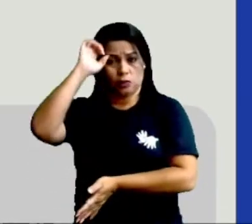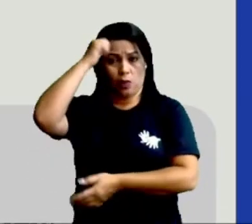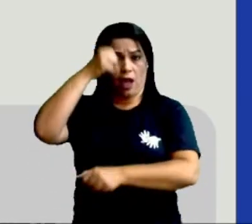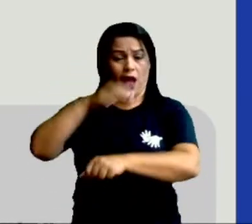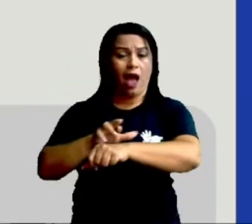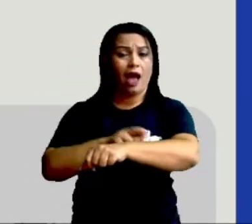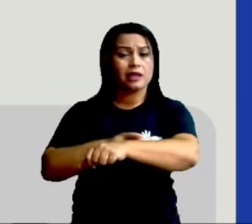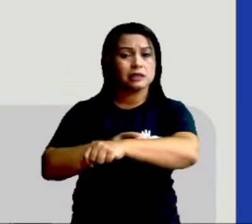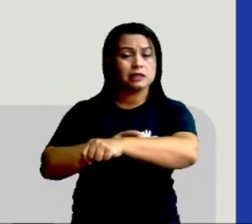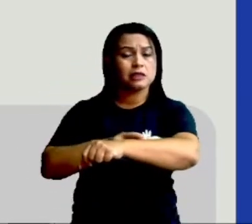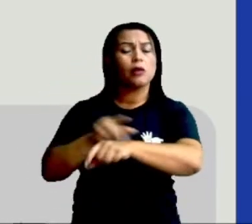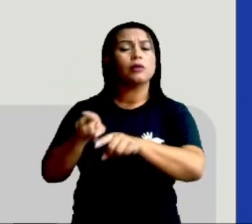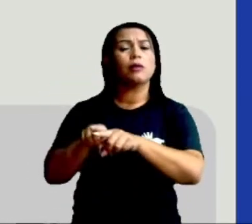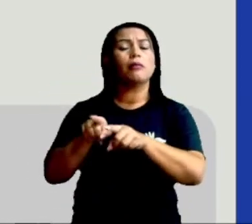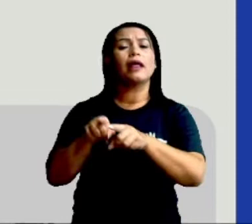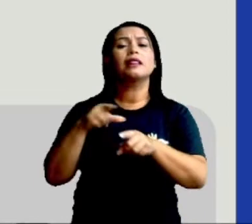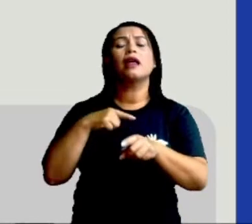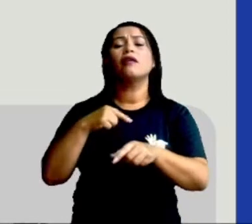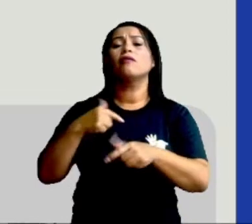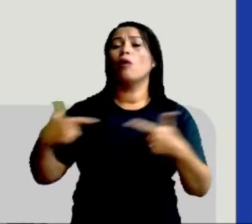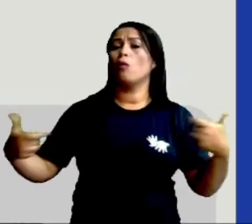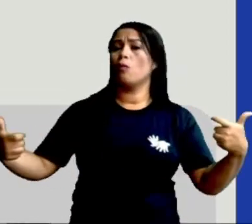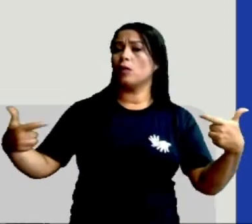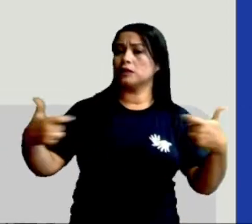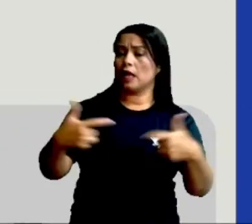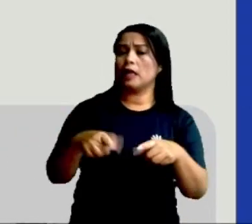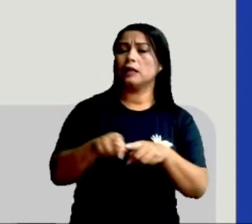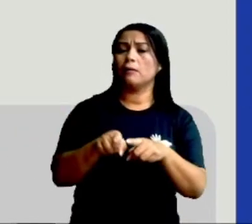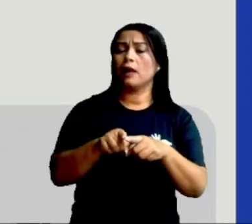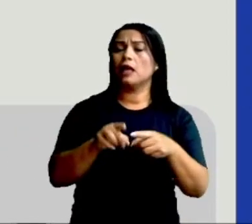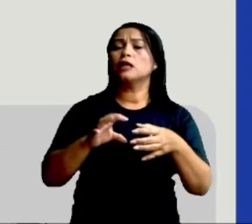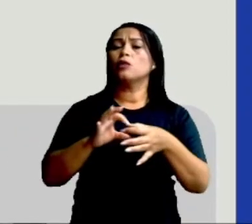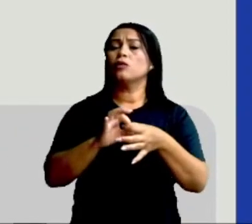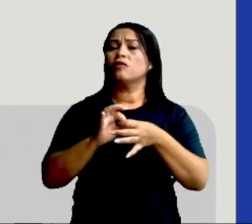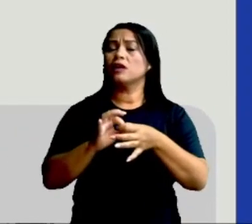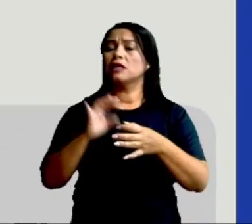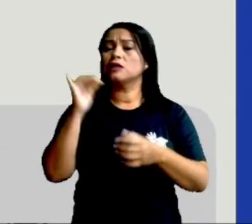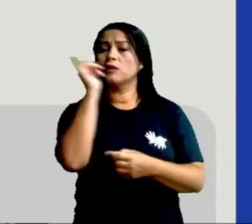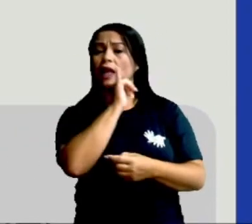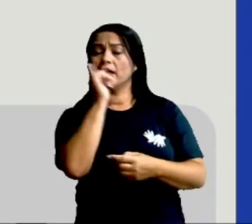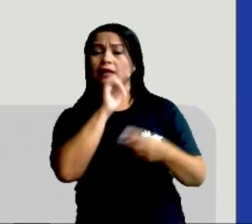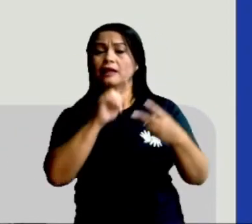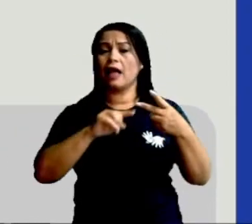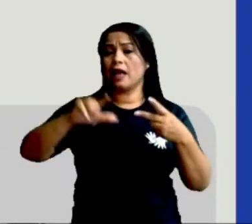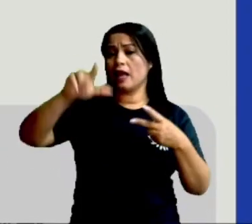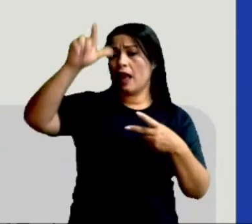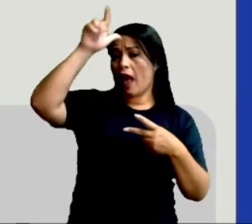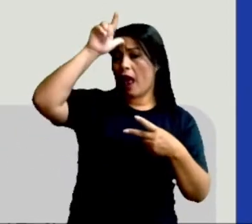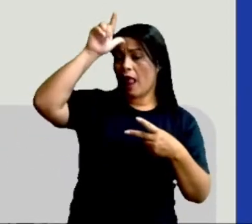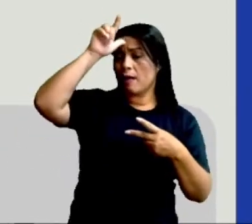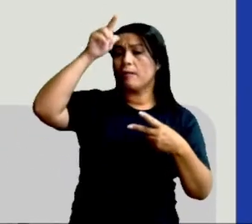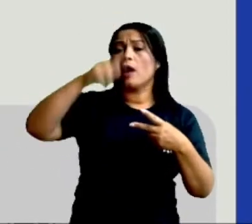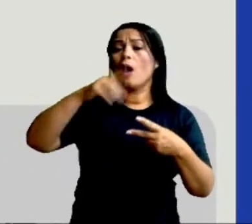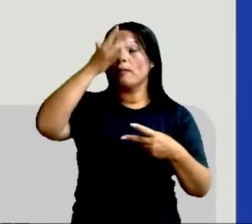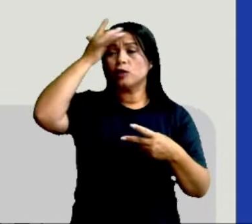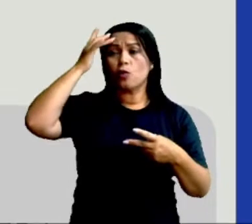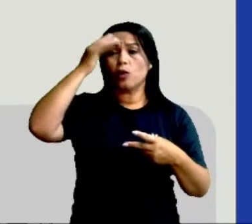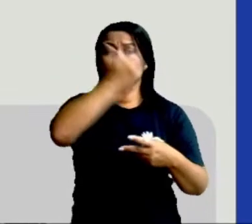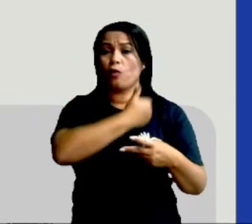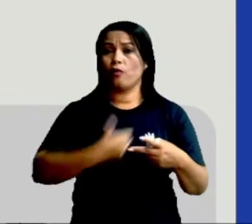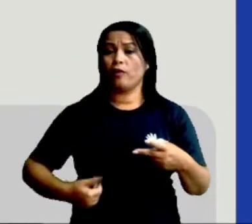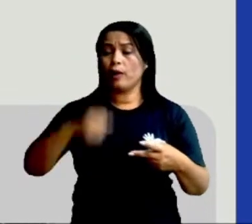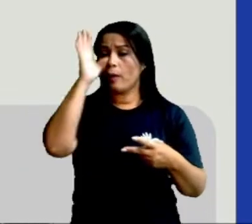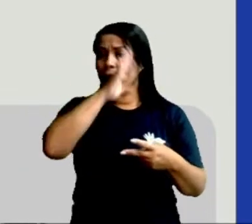no país. Com as guerras de unificação na Itália e na Alemanha, são trazidos pelo governo brasileiro